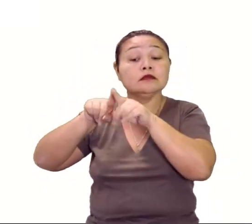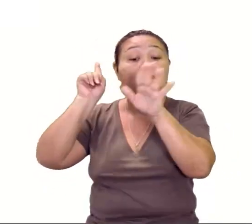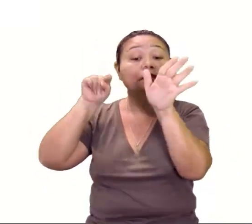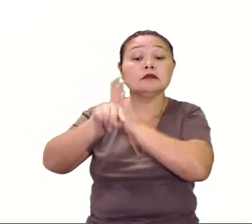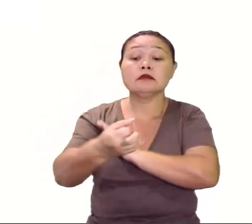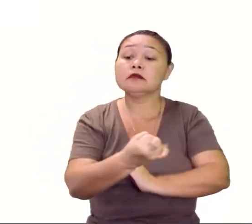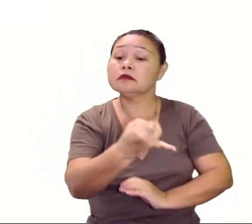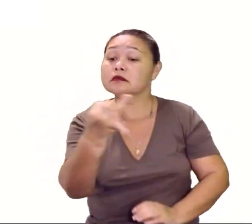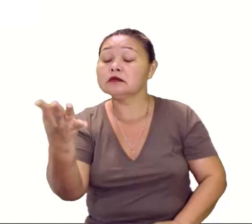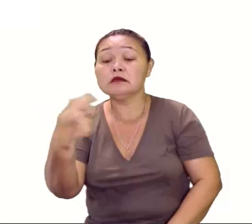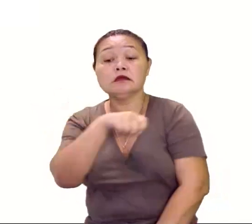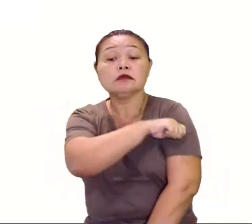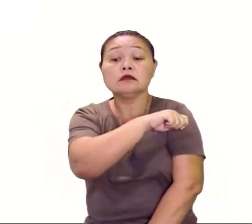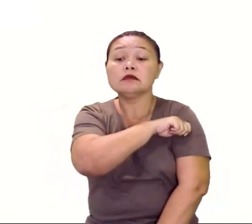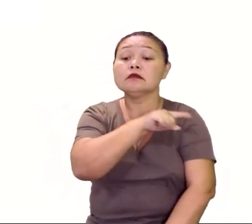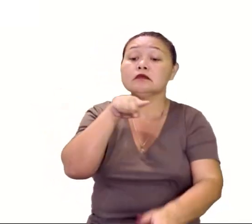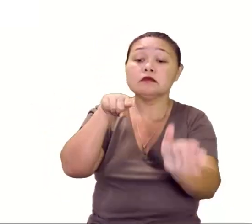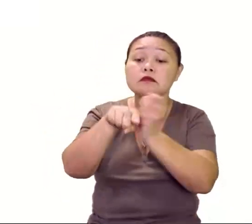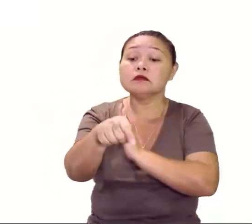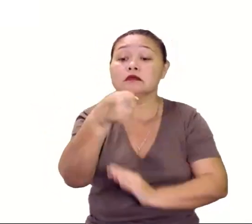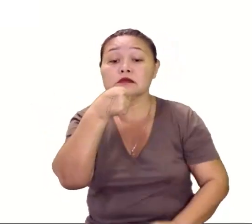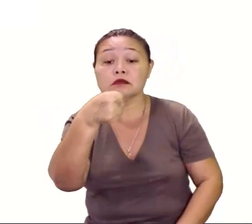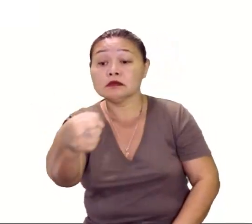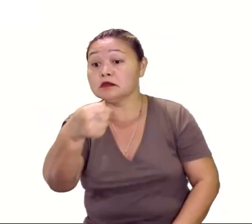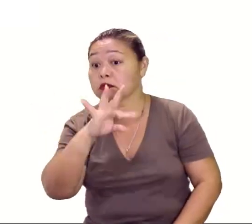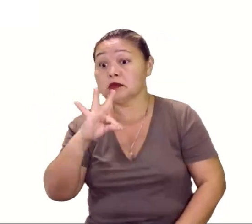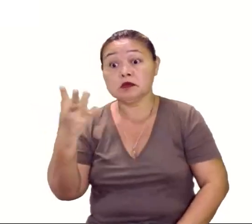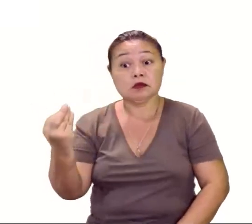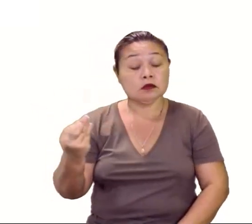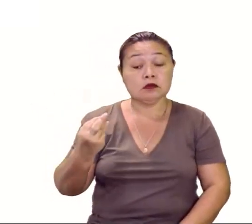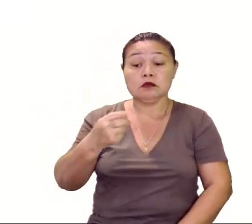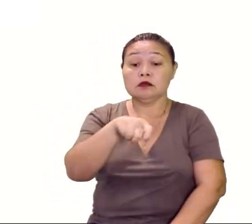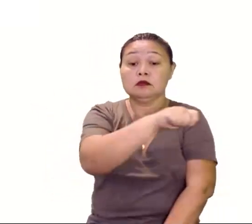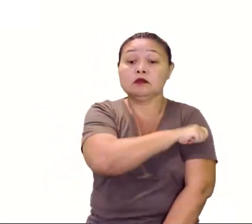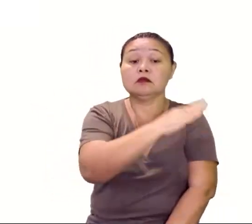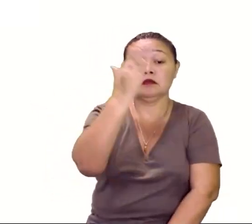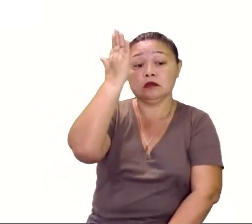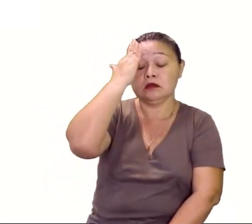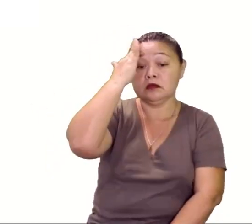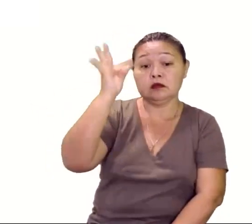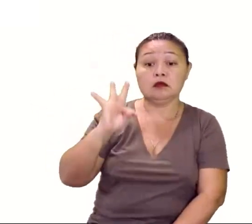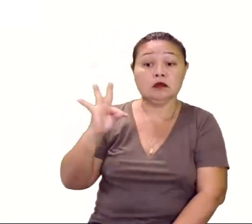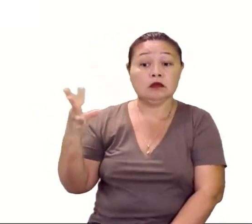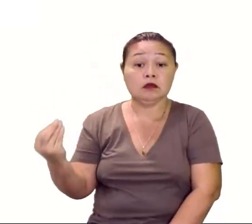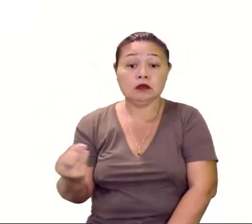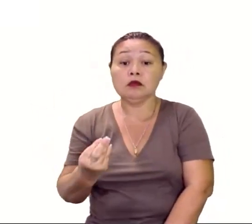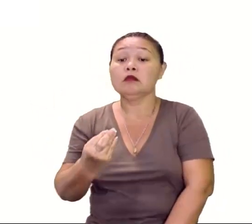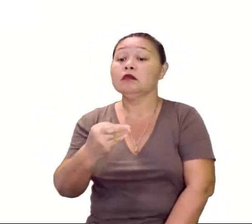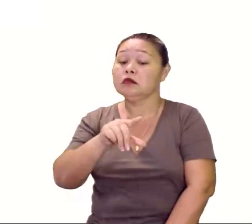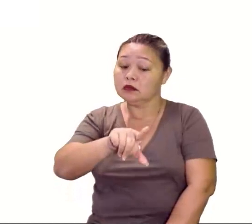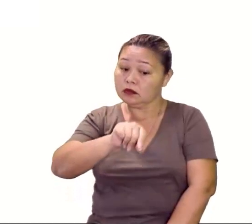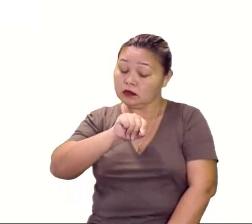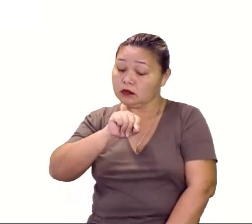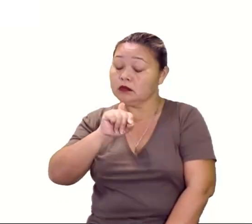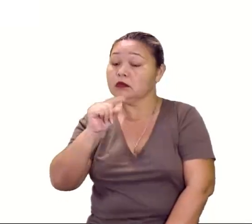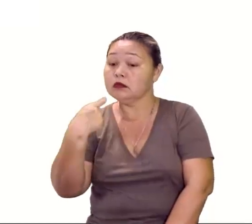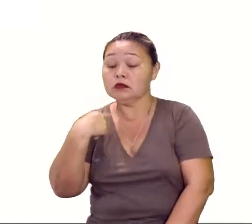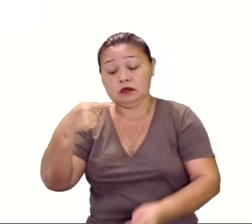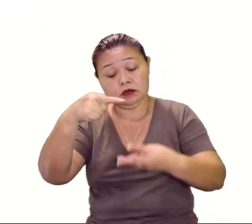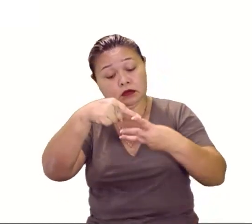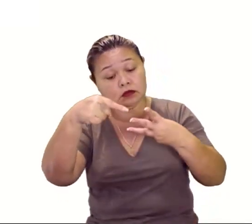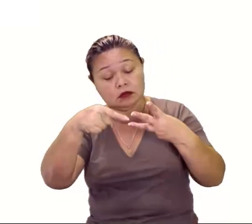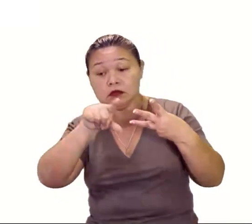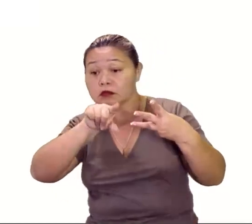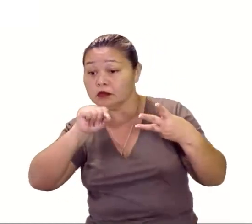né? Quantos alunos foram pesquisados? Porque nesse caso aqui não deu o total de alunos. Não. Sabendo que todos optaram pelo menos por um dos 3